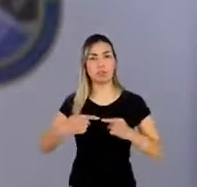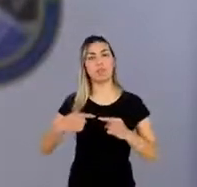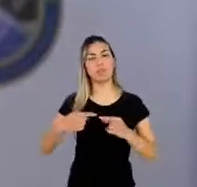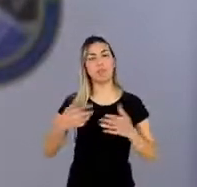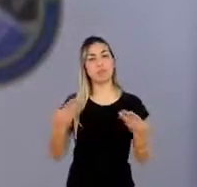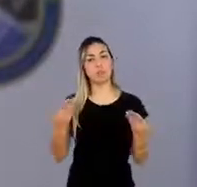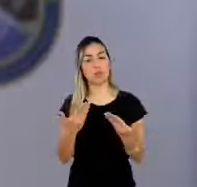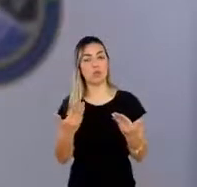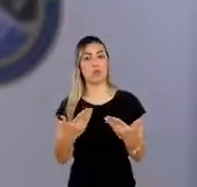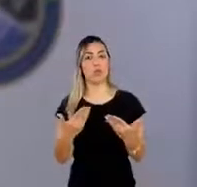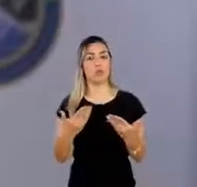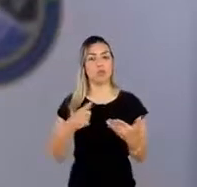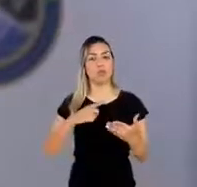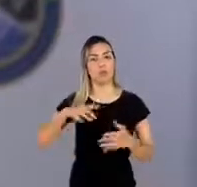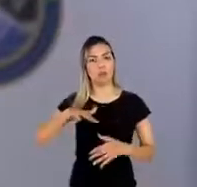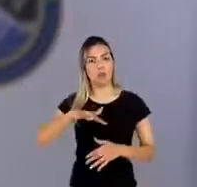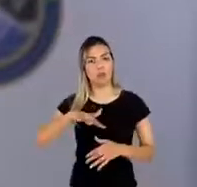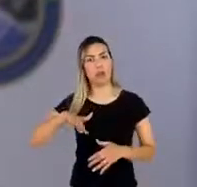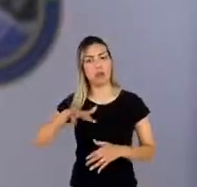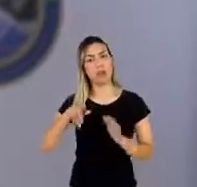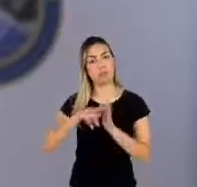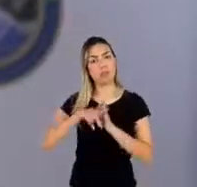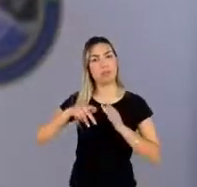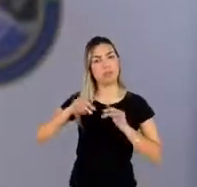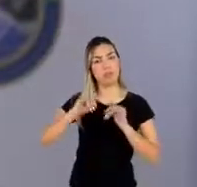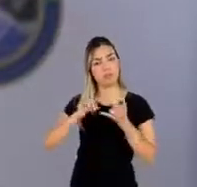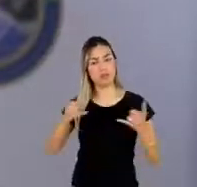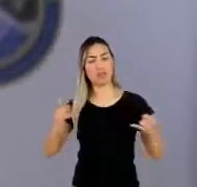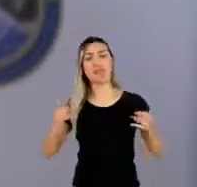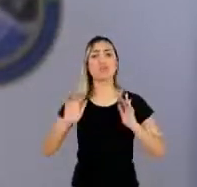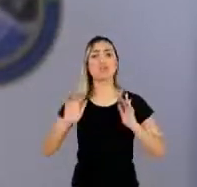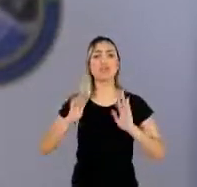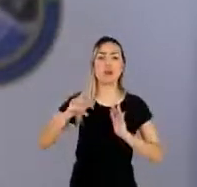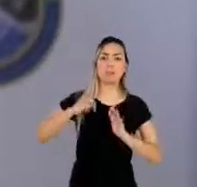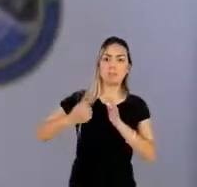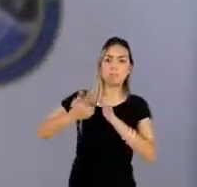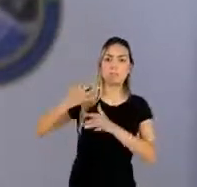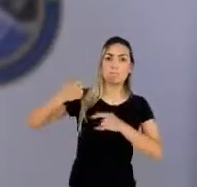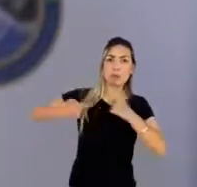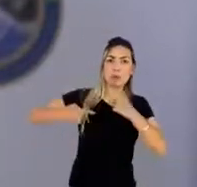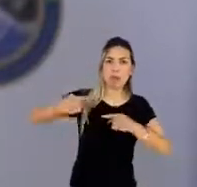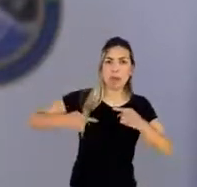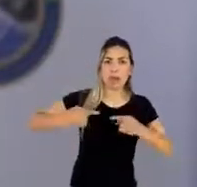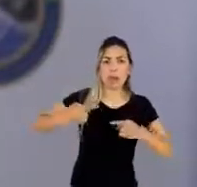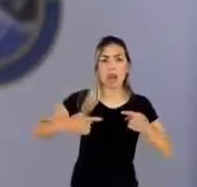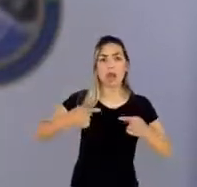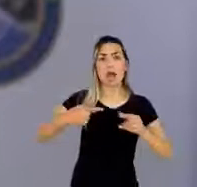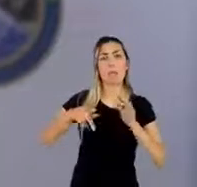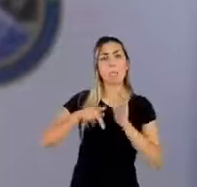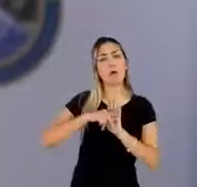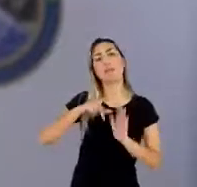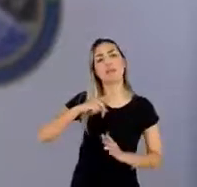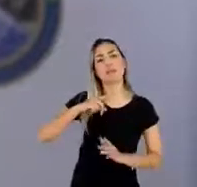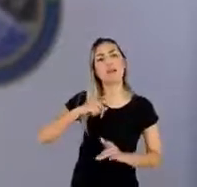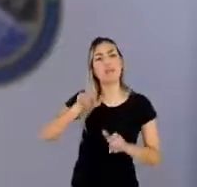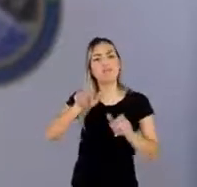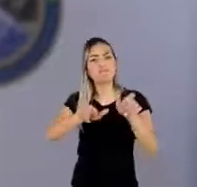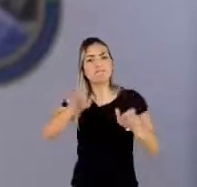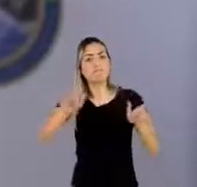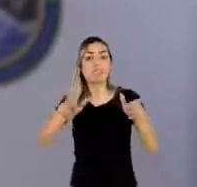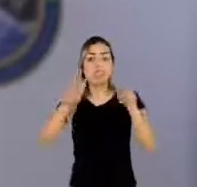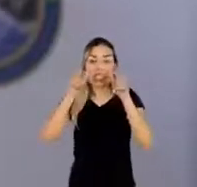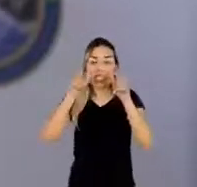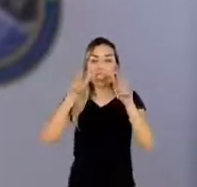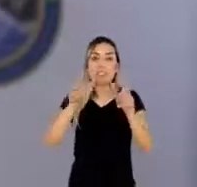e energia liderou discussões recente um diversos atores interessados que culminaram na